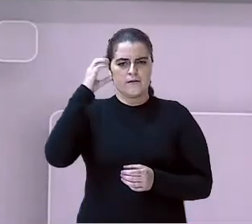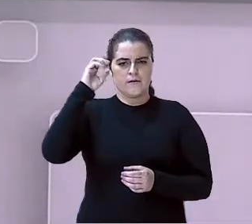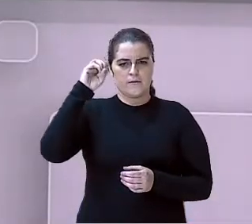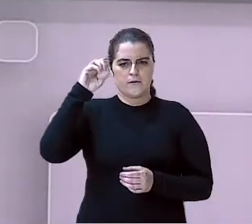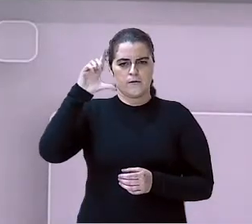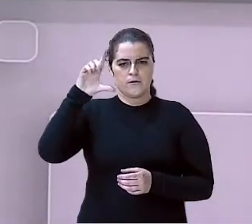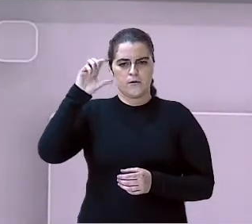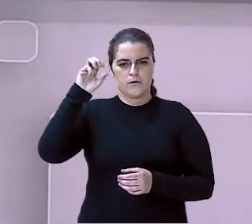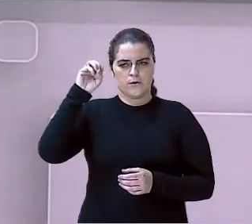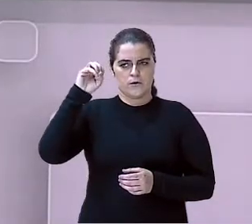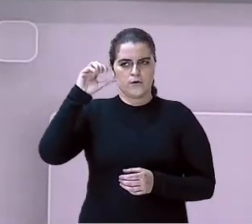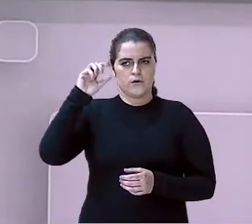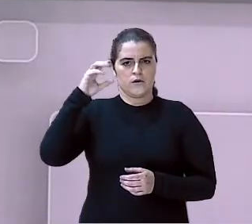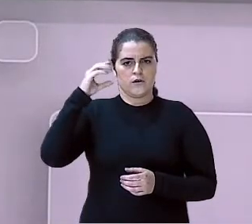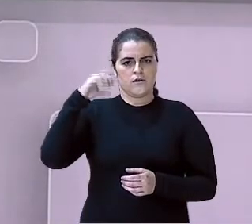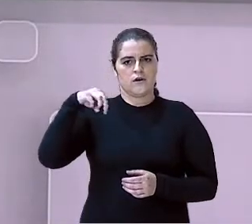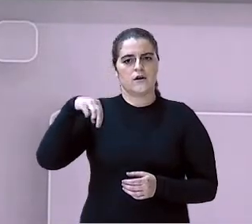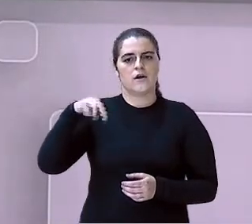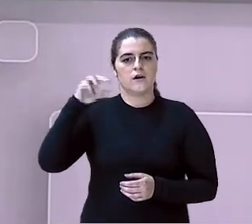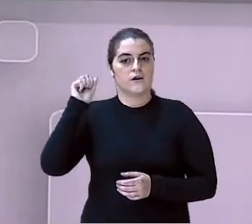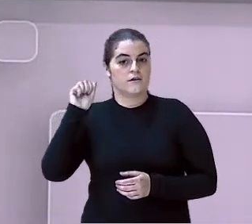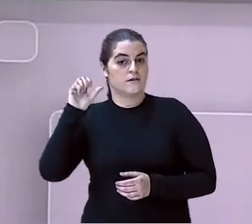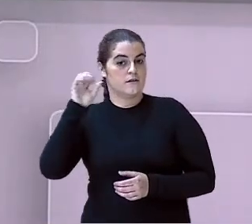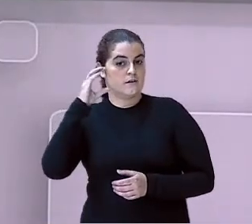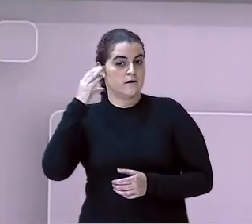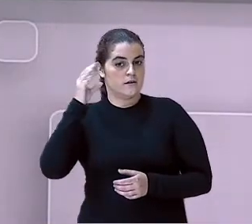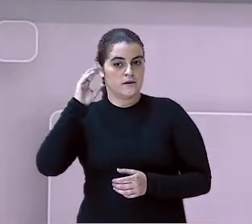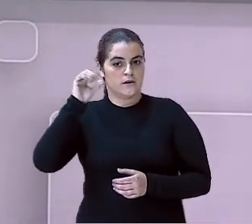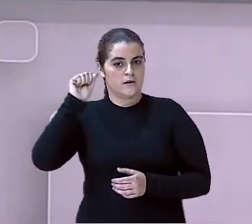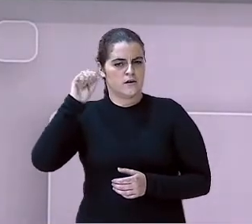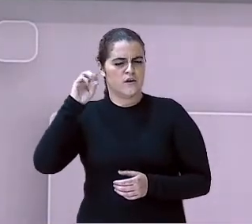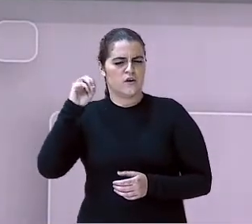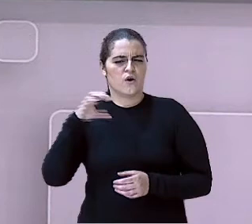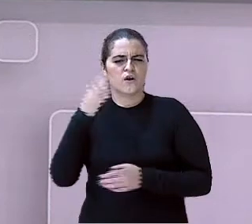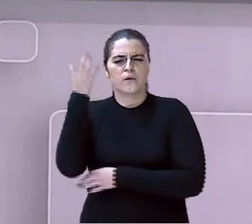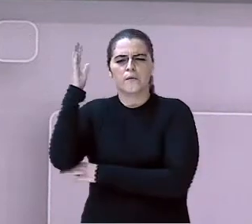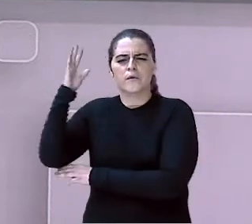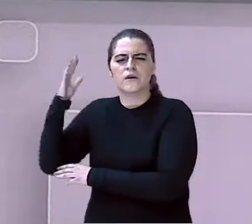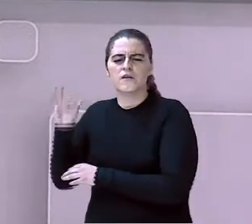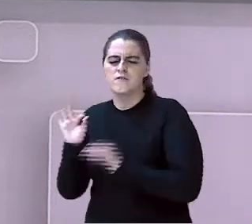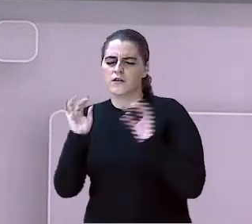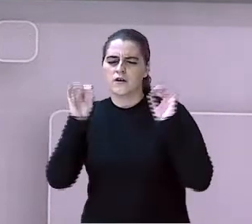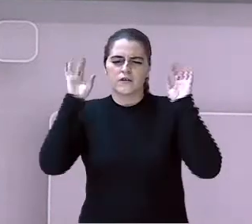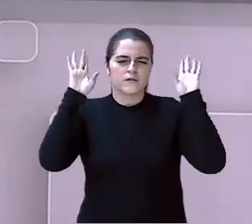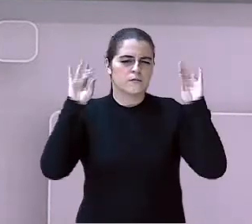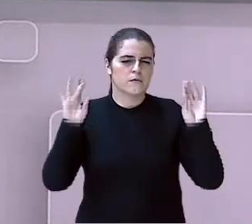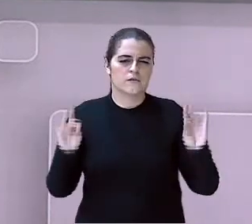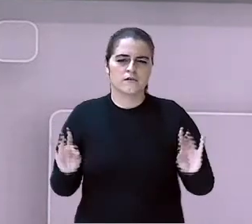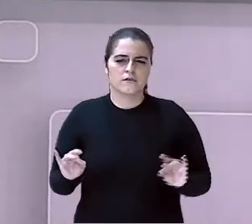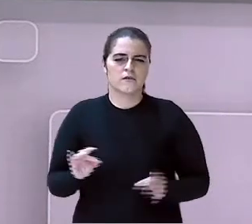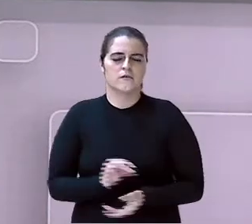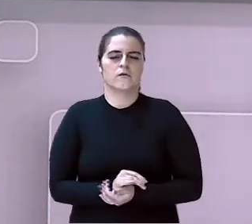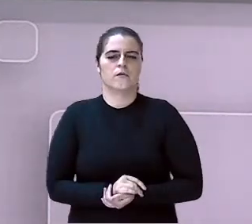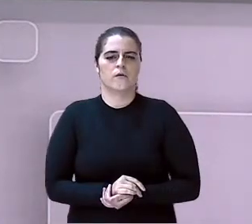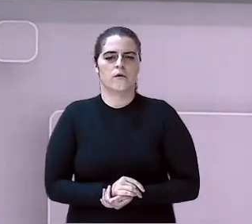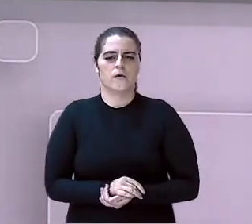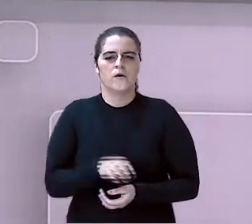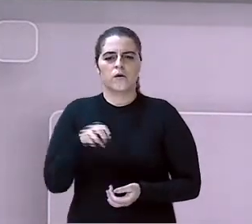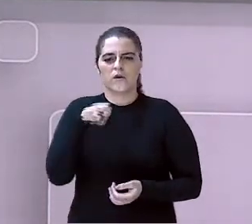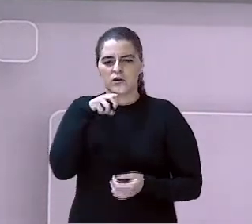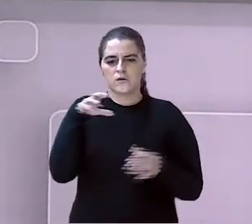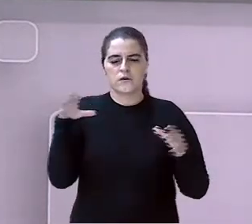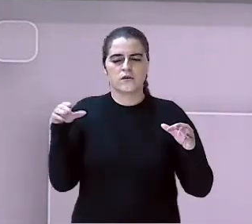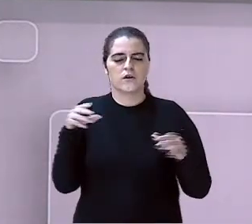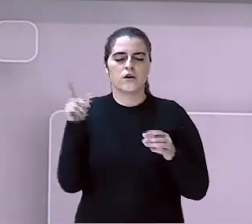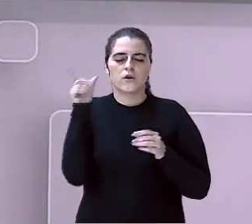Ecolocalização? Diferente, né? Mas olha como a natureza ela é perfeita. O morcego, gente,